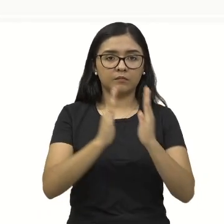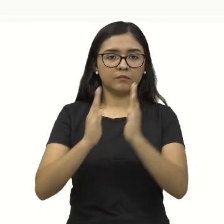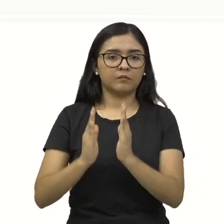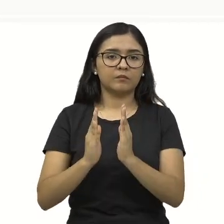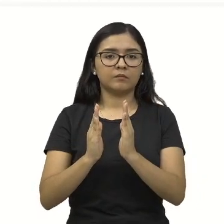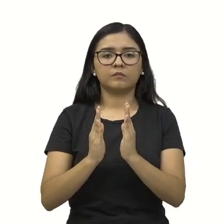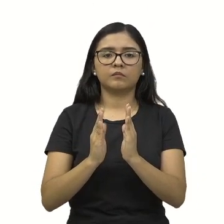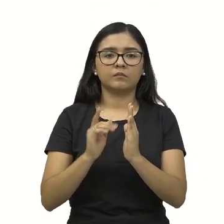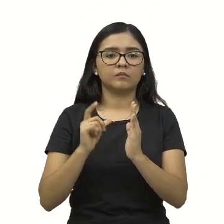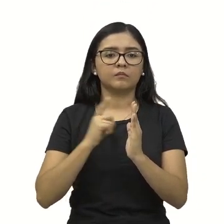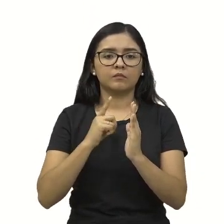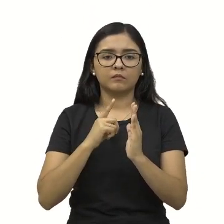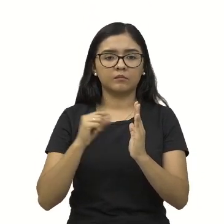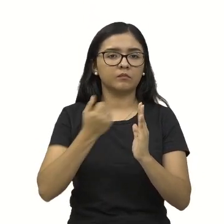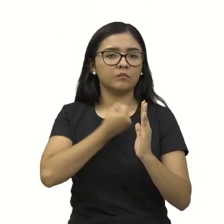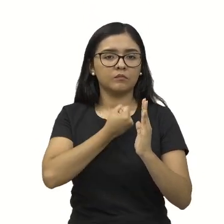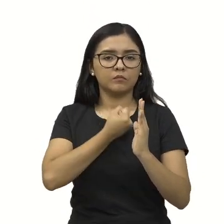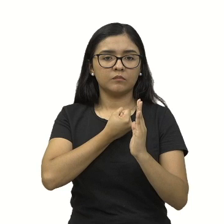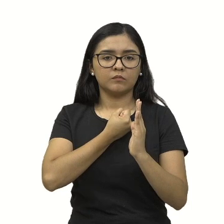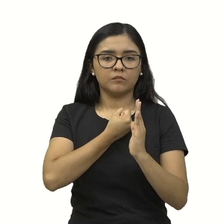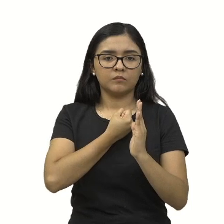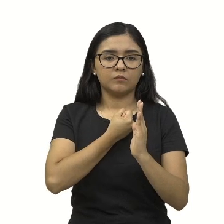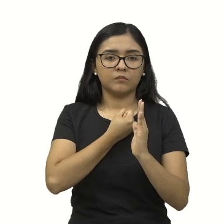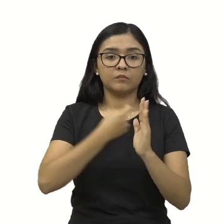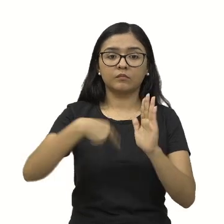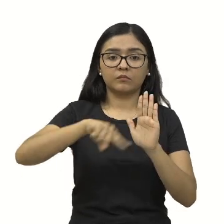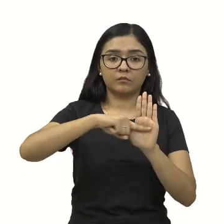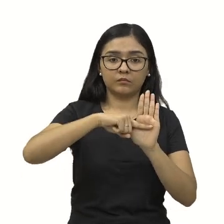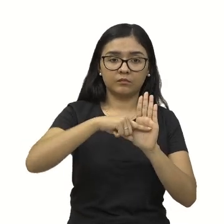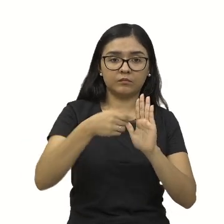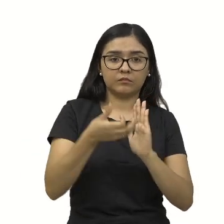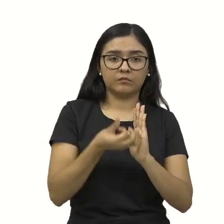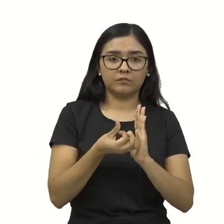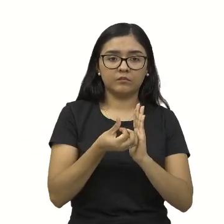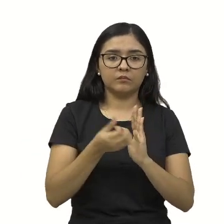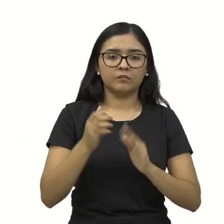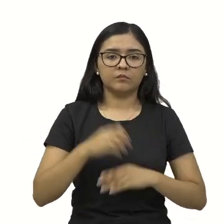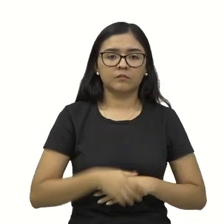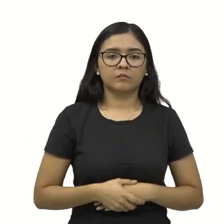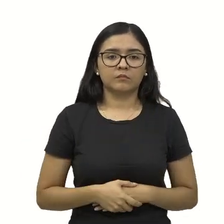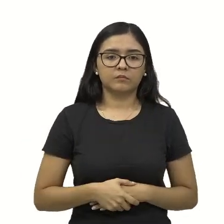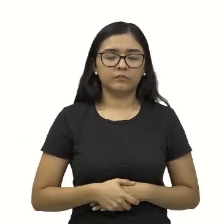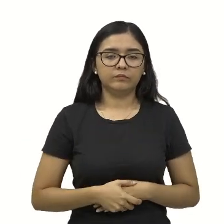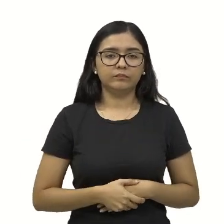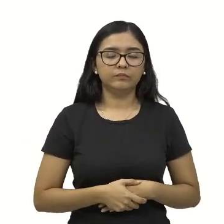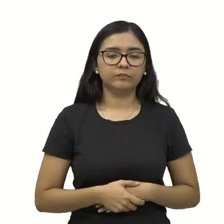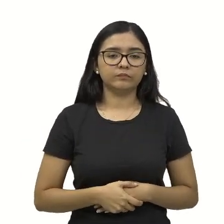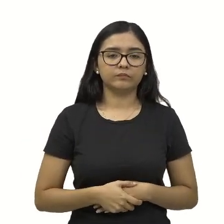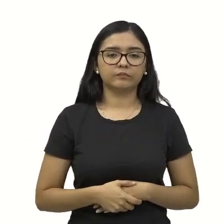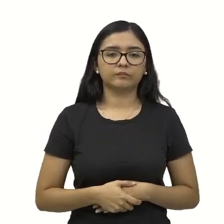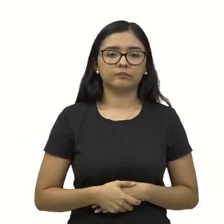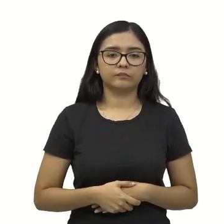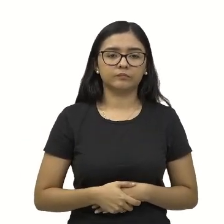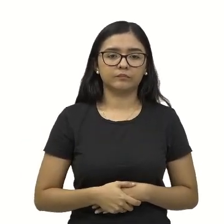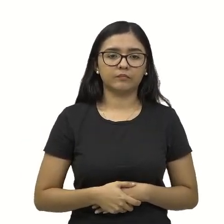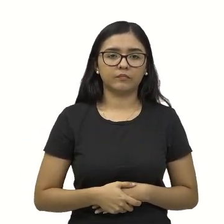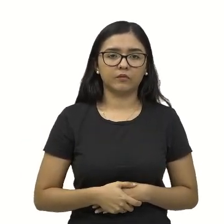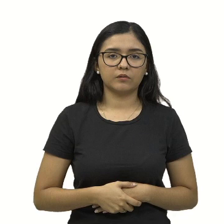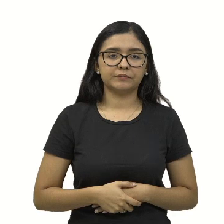ali, aqui é menos 6, na verdade, né? 0, menos 5 e menos 6.